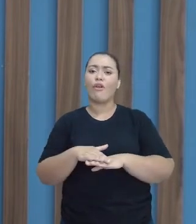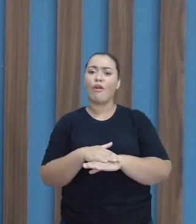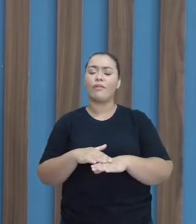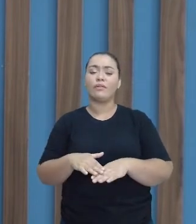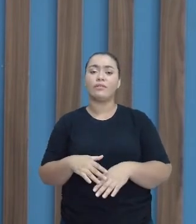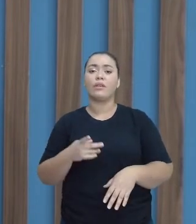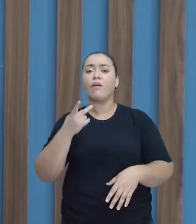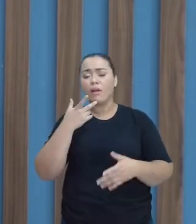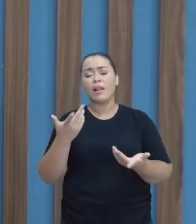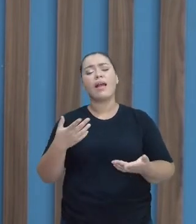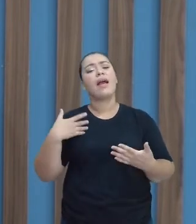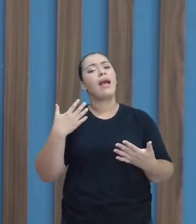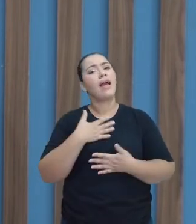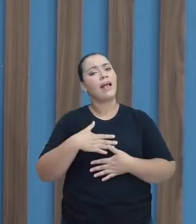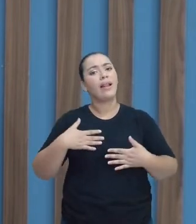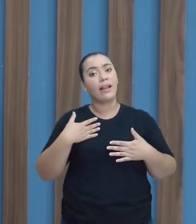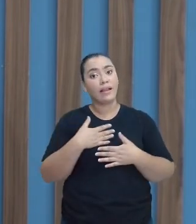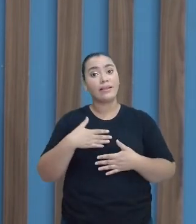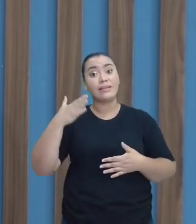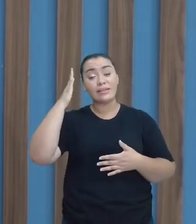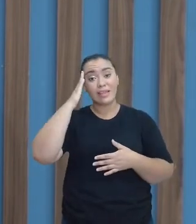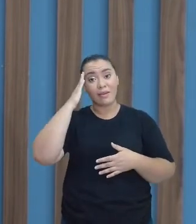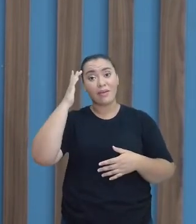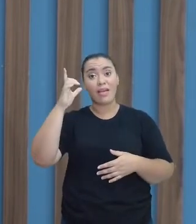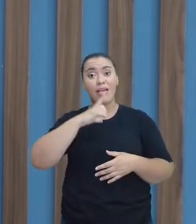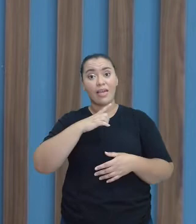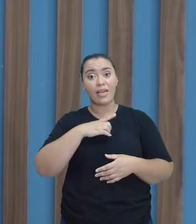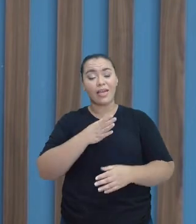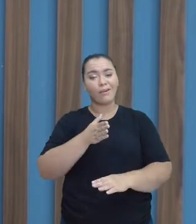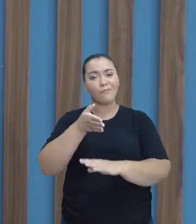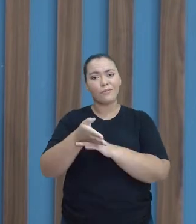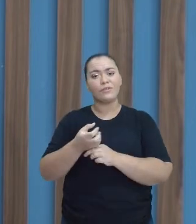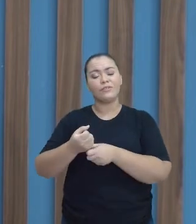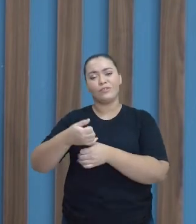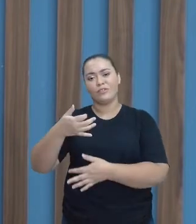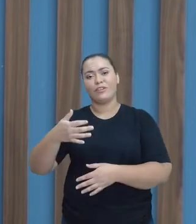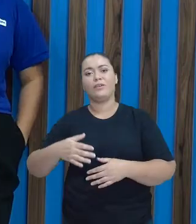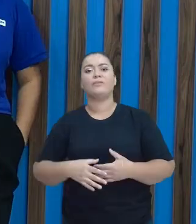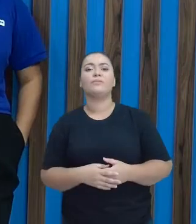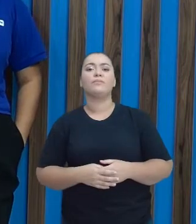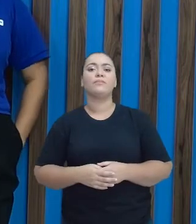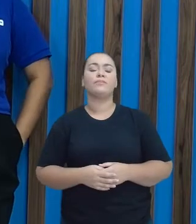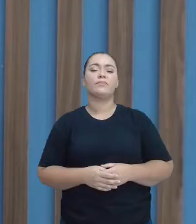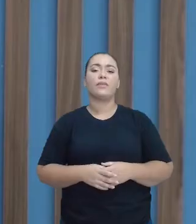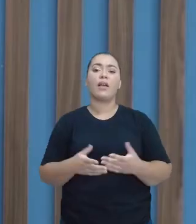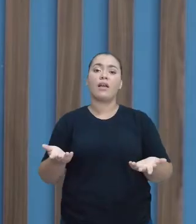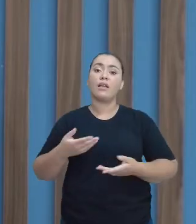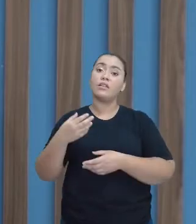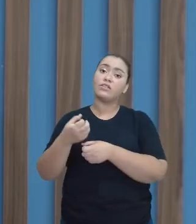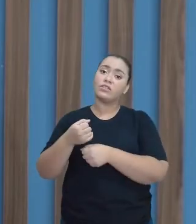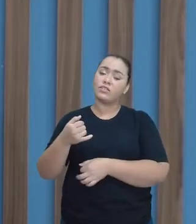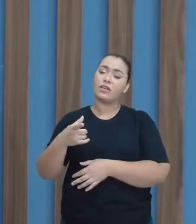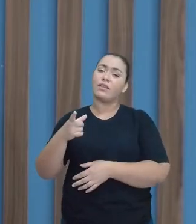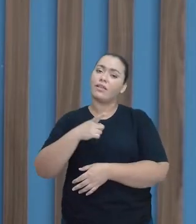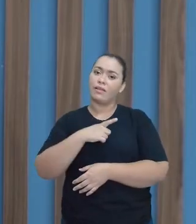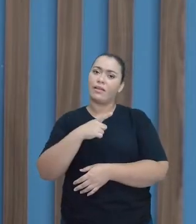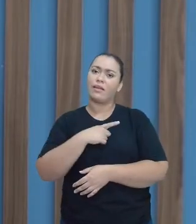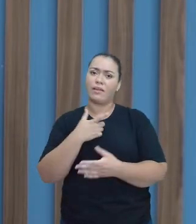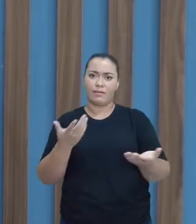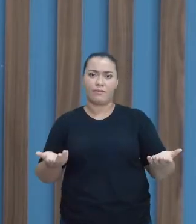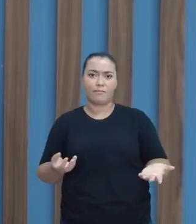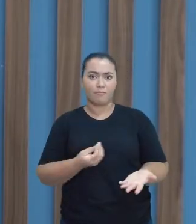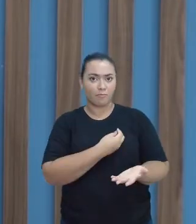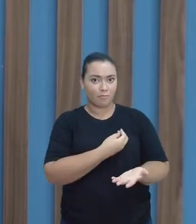eles que é uma alegria muito grande já saber que tem alguém aqui no chat. Com certeza, gente. E o chat está funcionando, né?